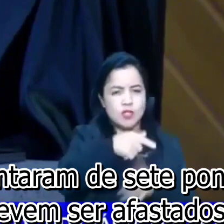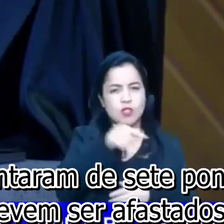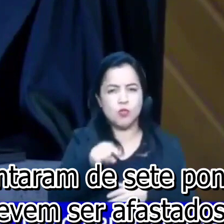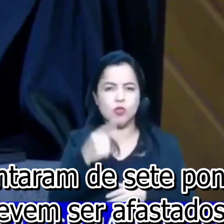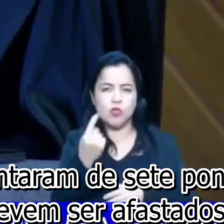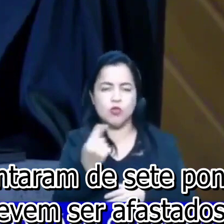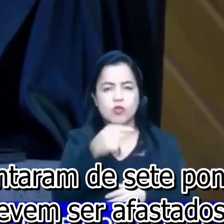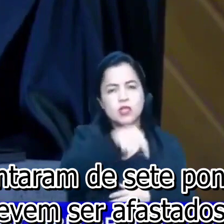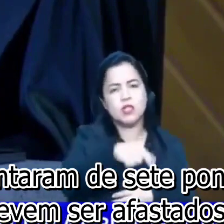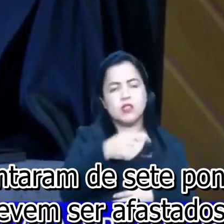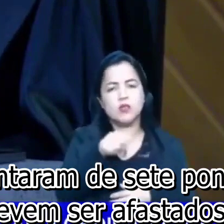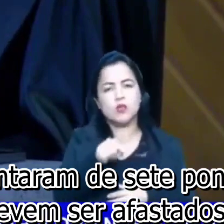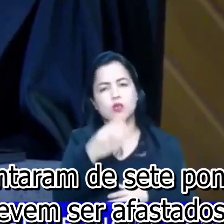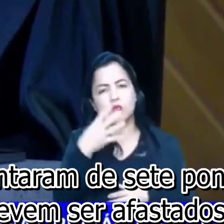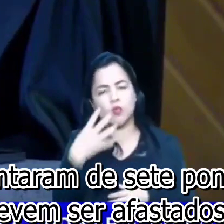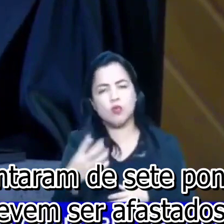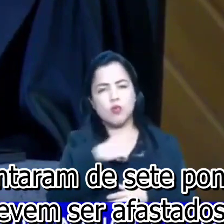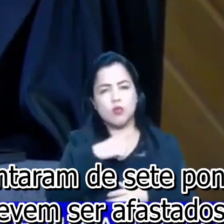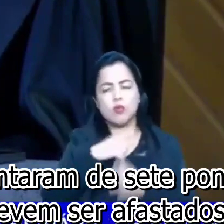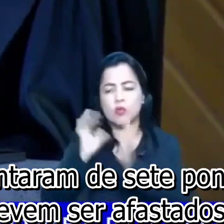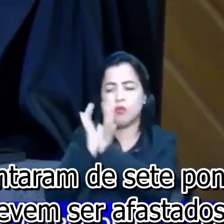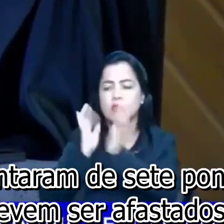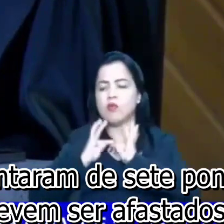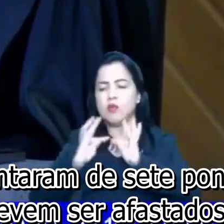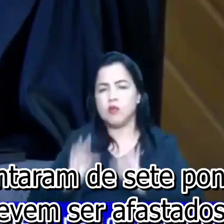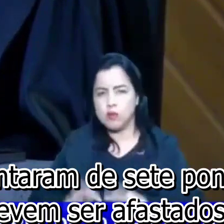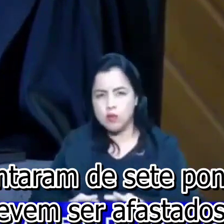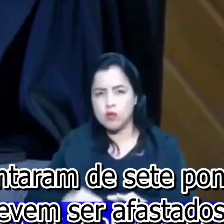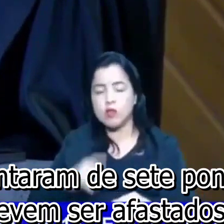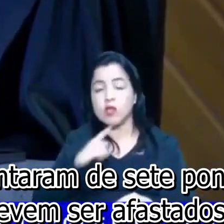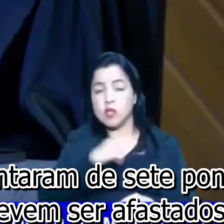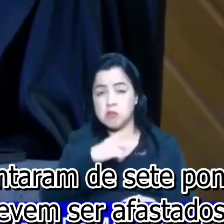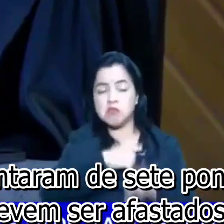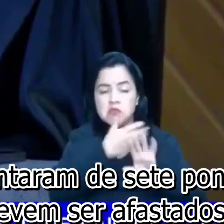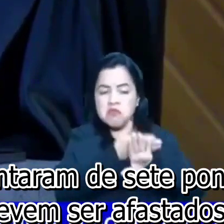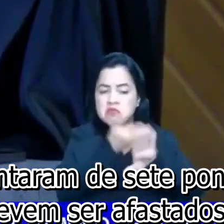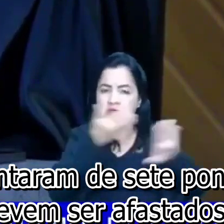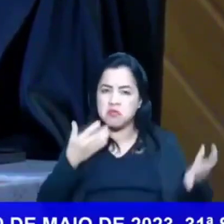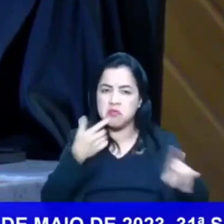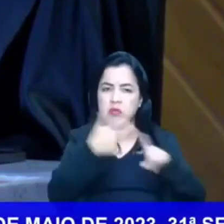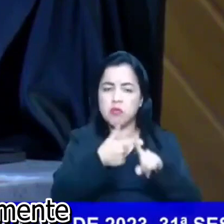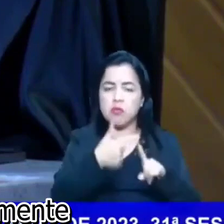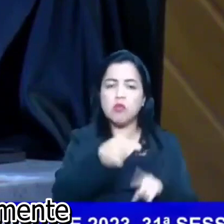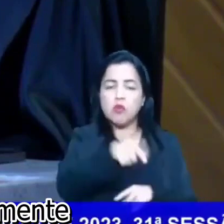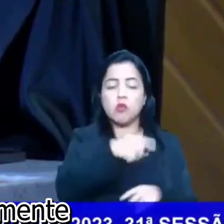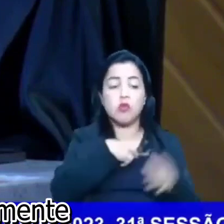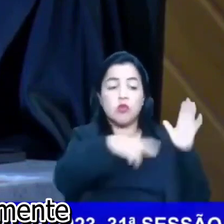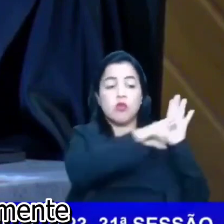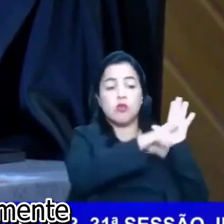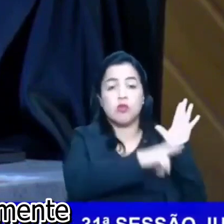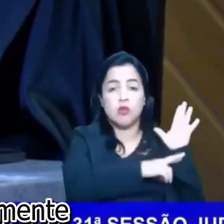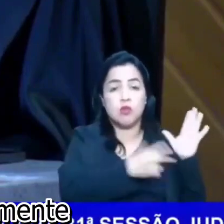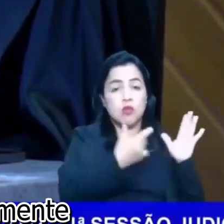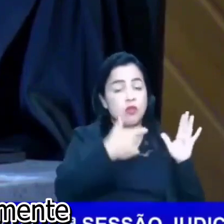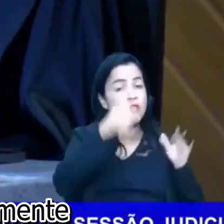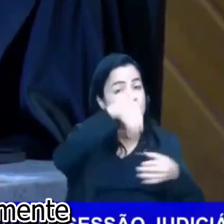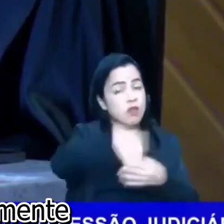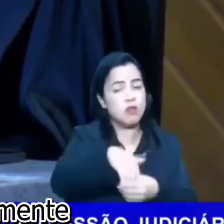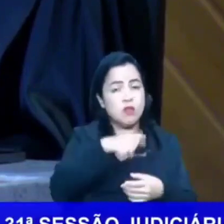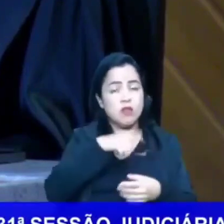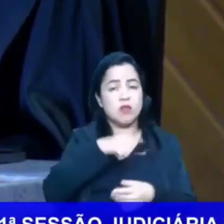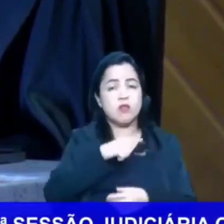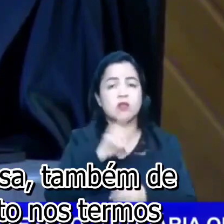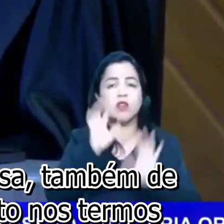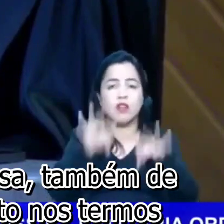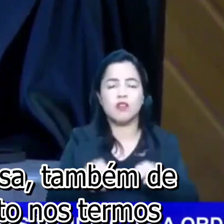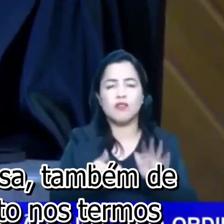a 7.4 do parecer da unidade técnica devem ser afastadas, uma vez que a norma eleitoral admite expressamente, para